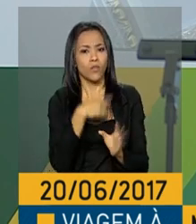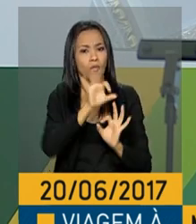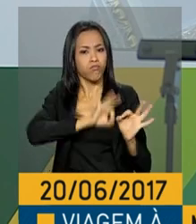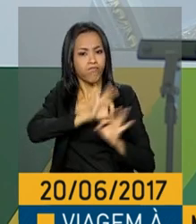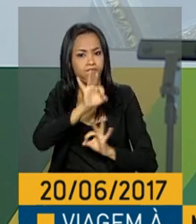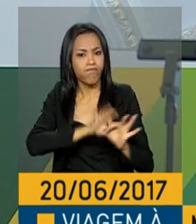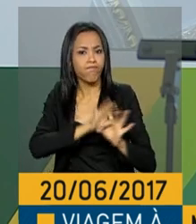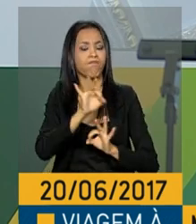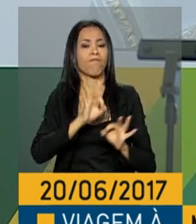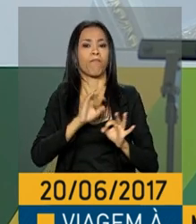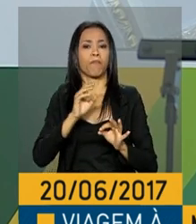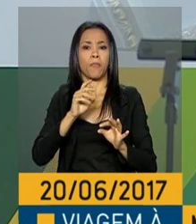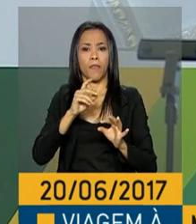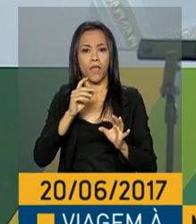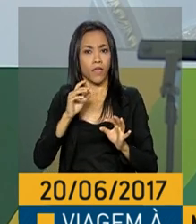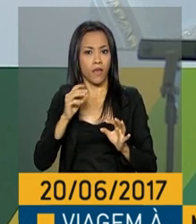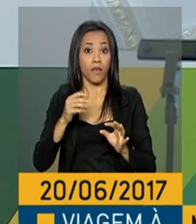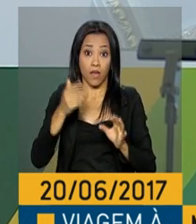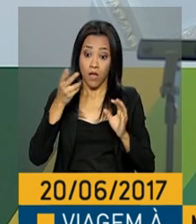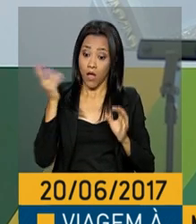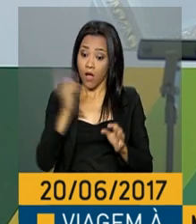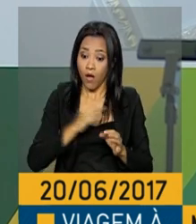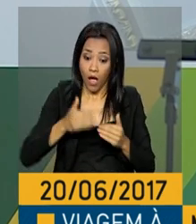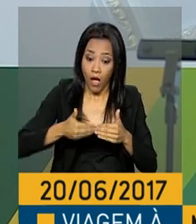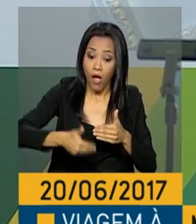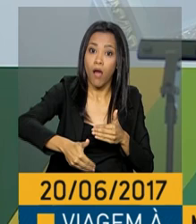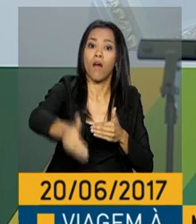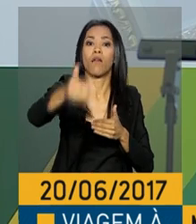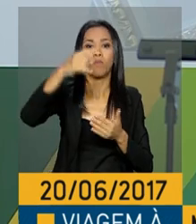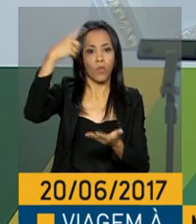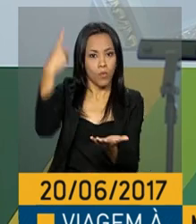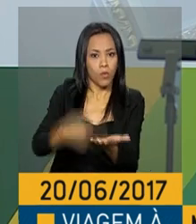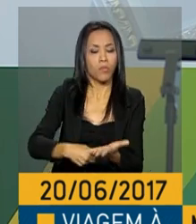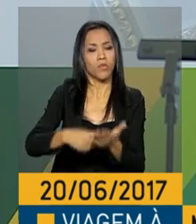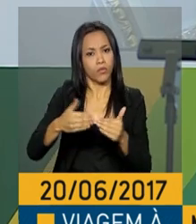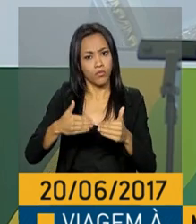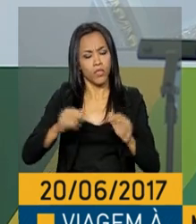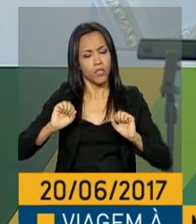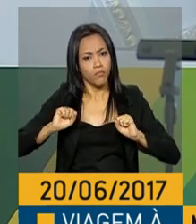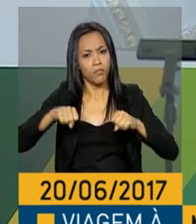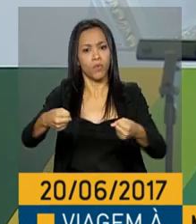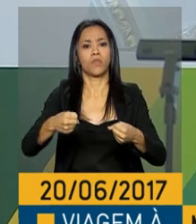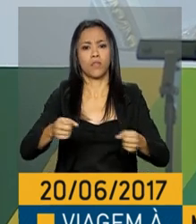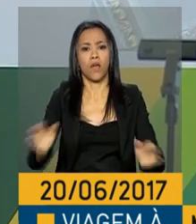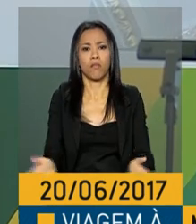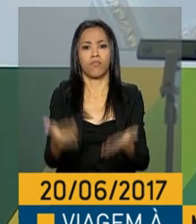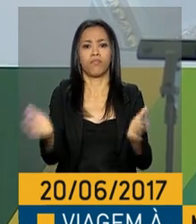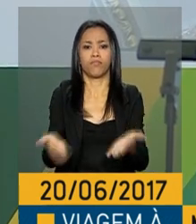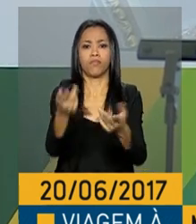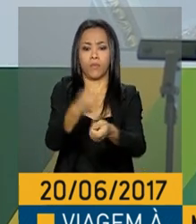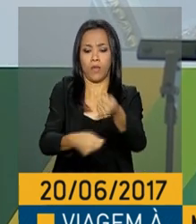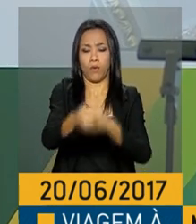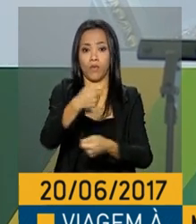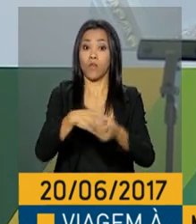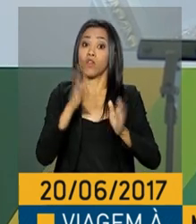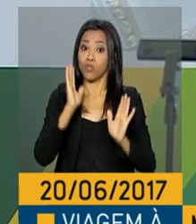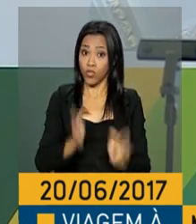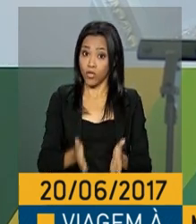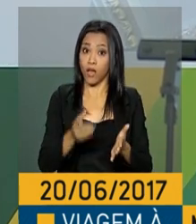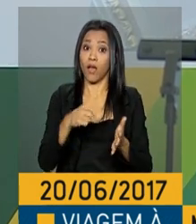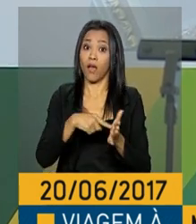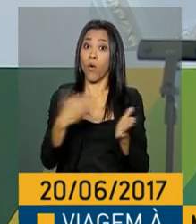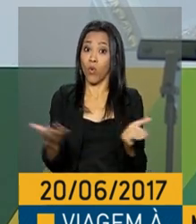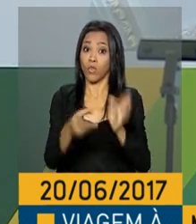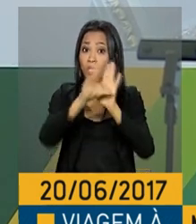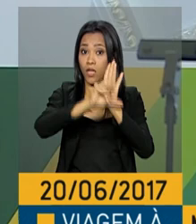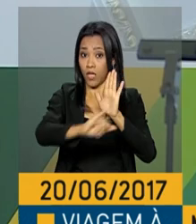acordo entre em vigor o quanto antes e ajude a impulsionar nossos negócios. Aliás, eu já promulguei este acordo, convertido em